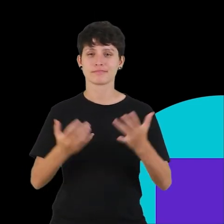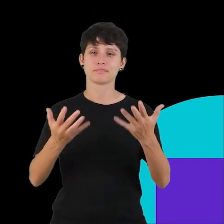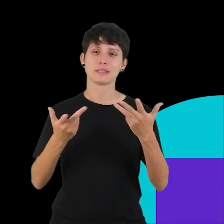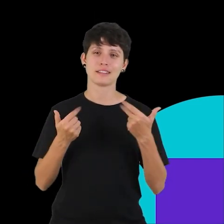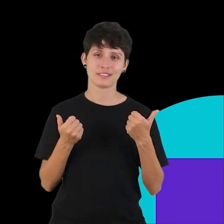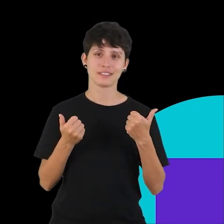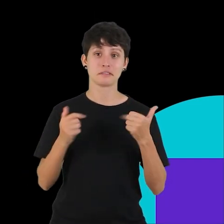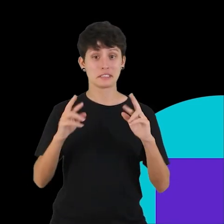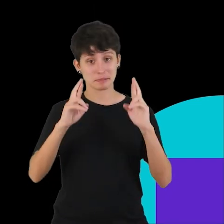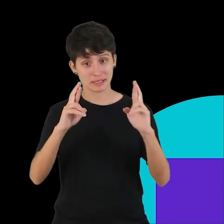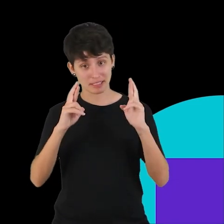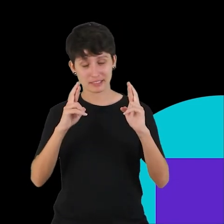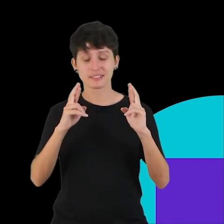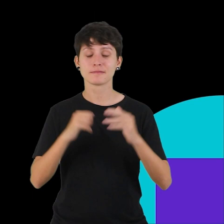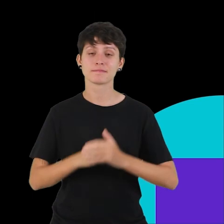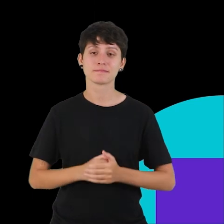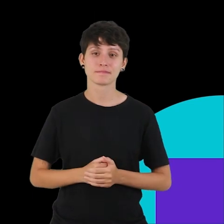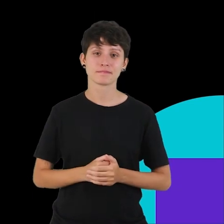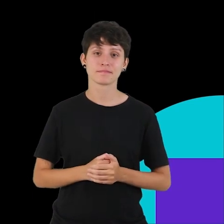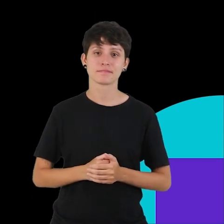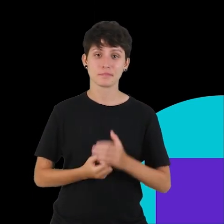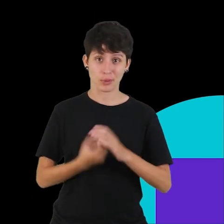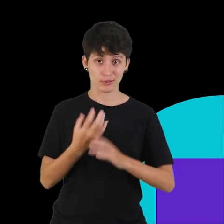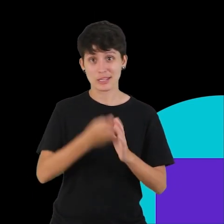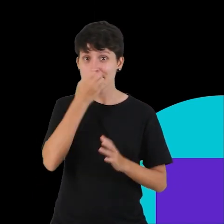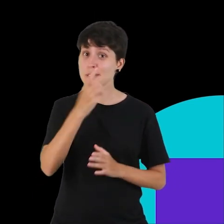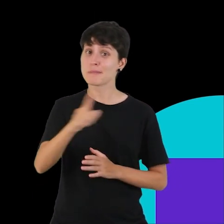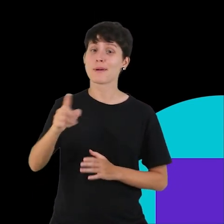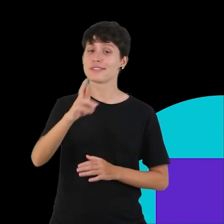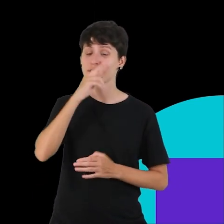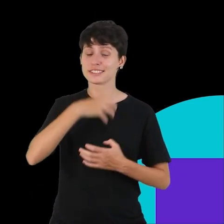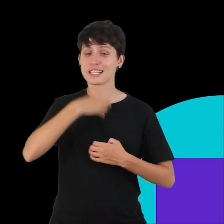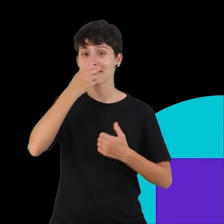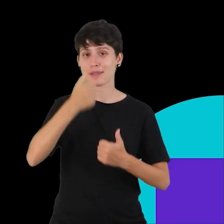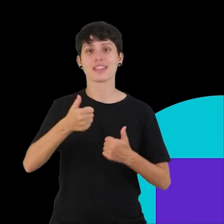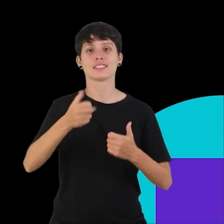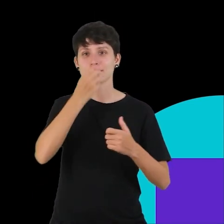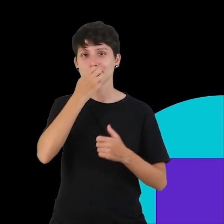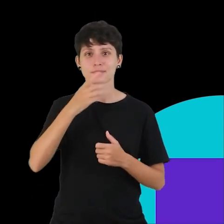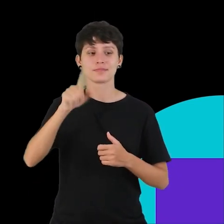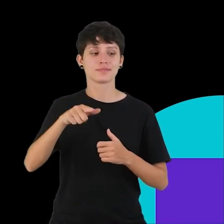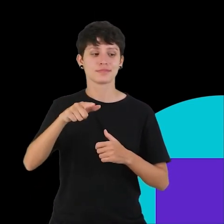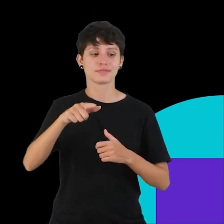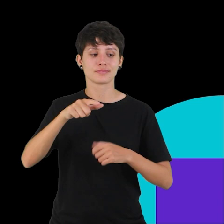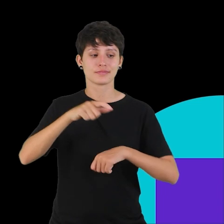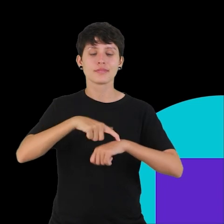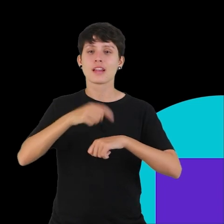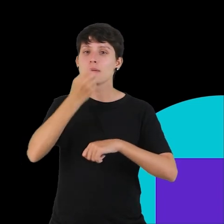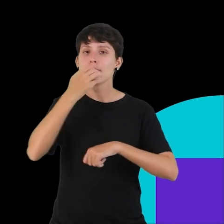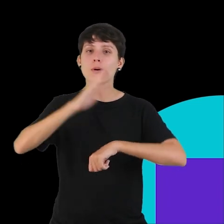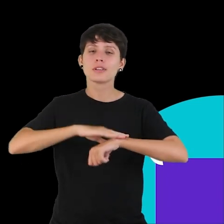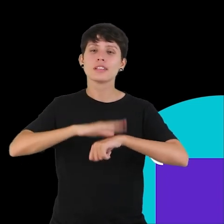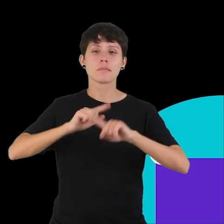é um toolkit de várias ferramentas, que inclui o Iceberg, que vocês podem acessar, é tudo gratuito, o livro, as ferramentas, tudo open source, vocês podem